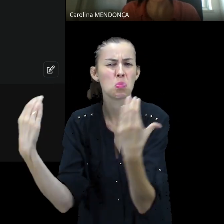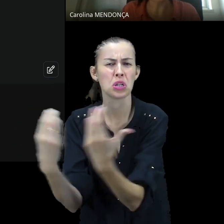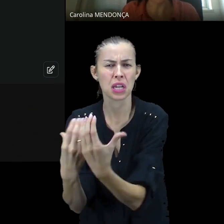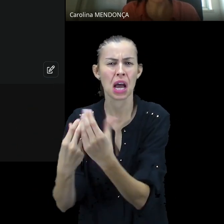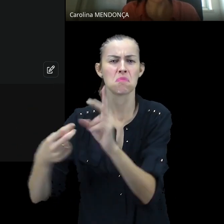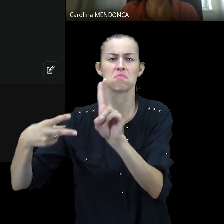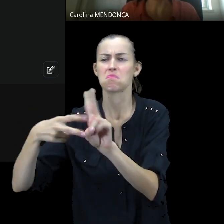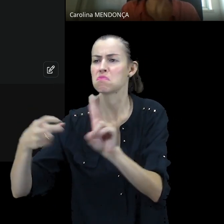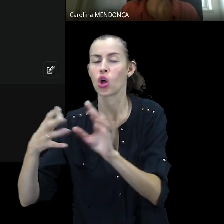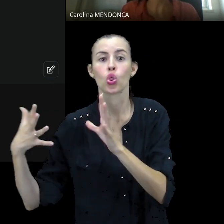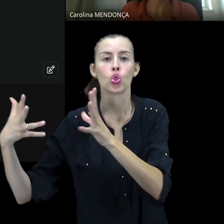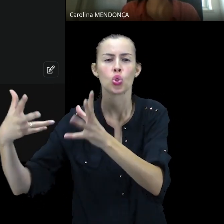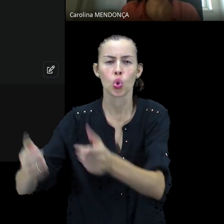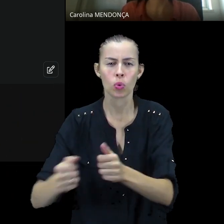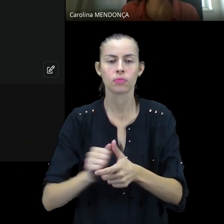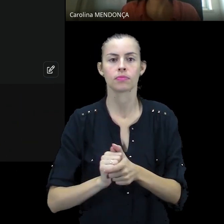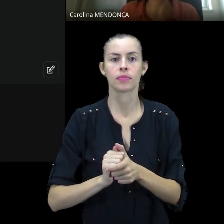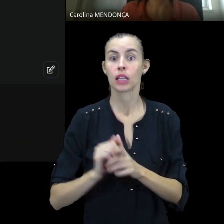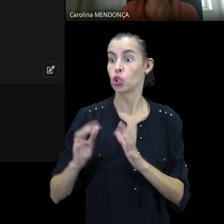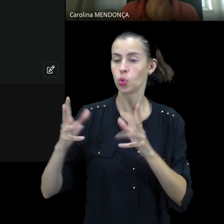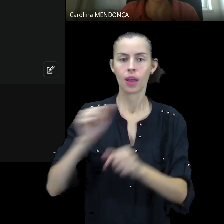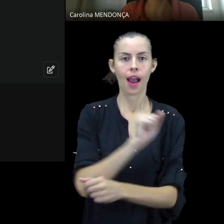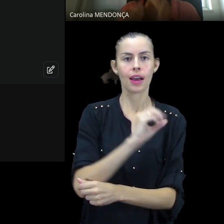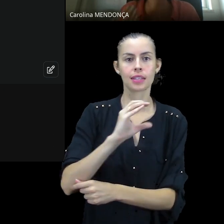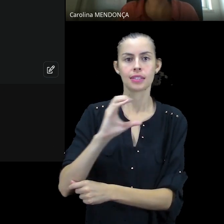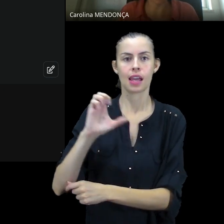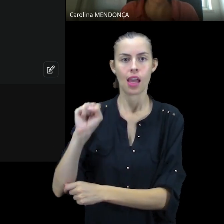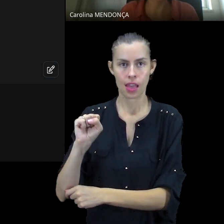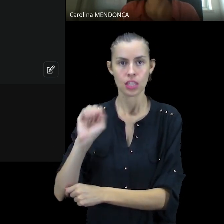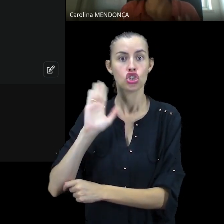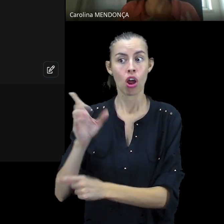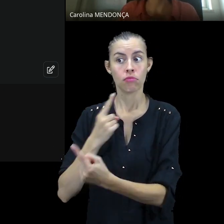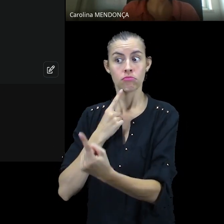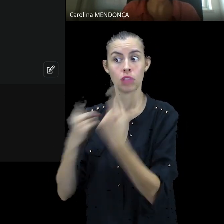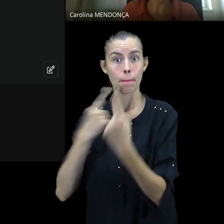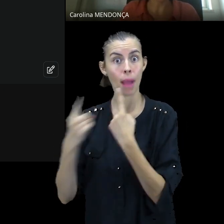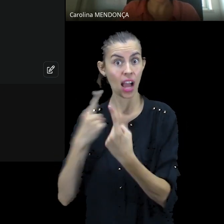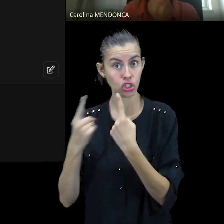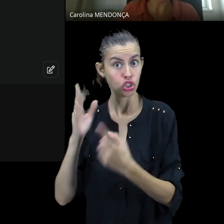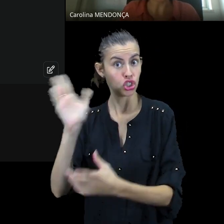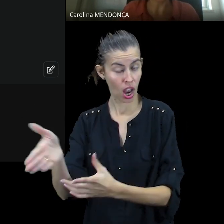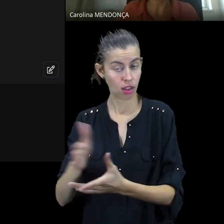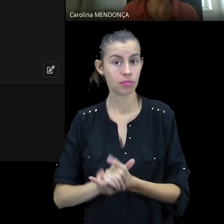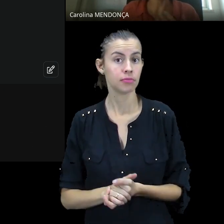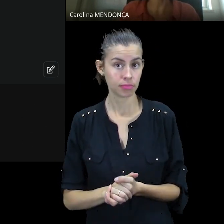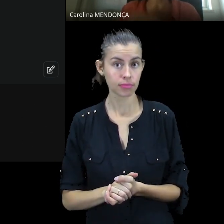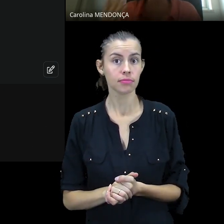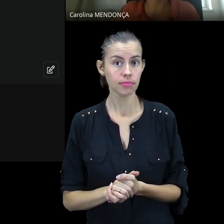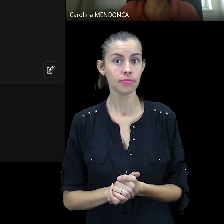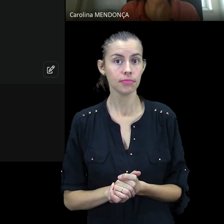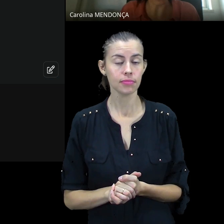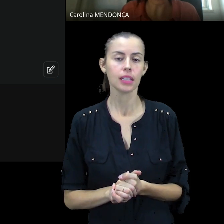protagonismo estudantil, a gente tem uma relação de troca de saberes, de respeito, desse saber universitário acadêmico